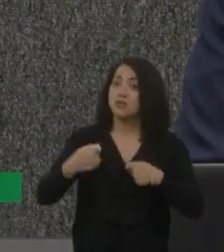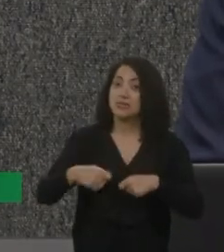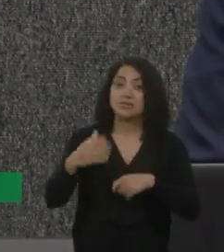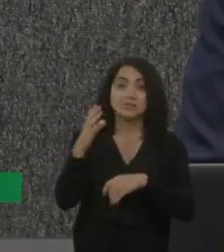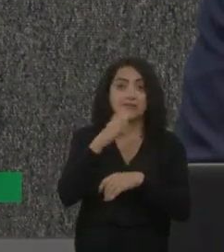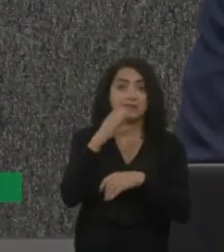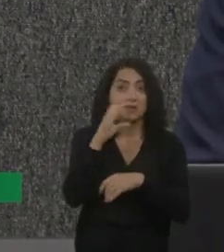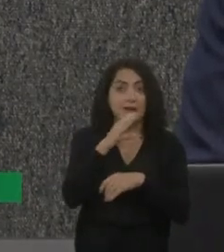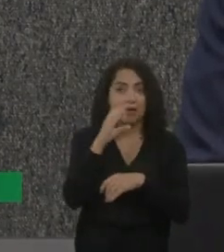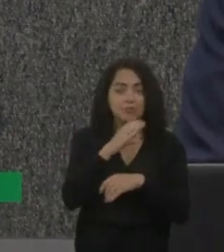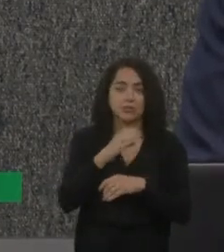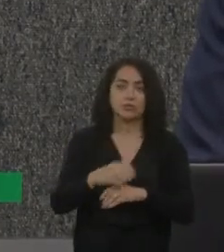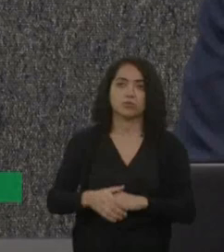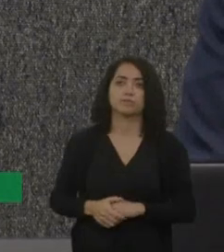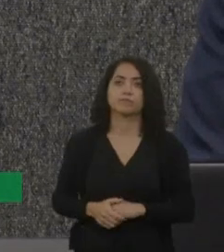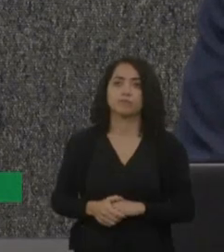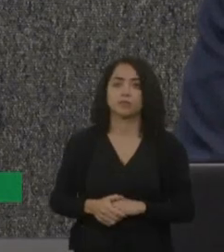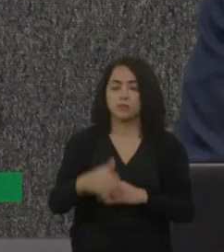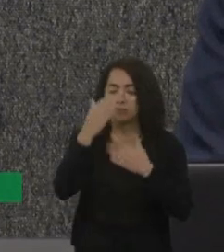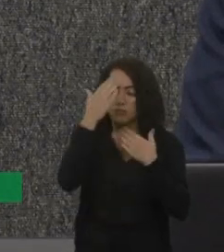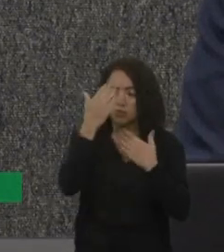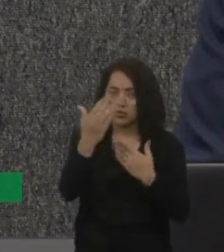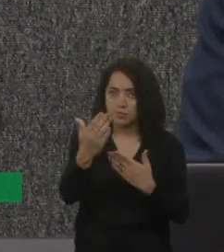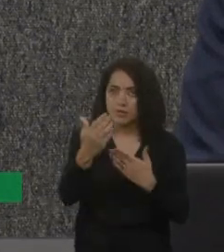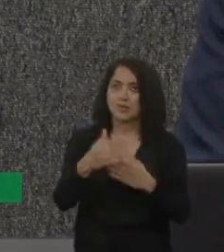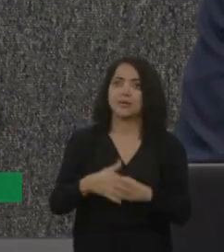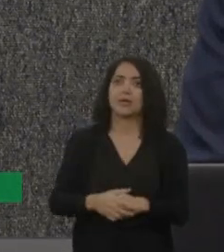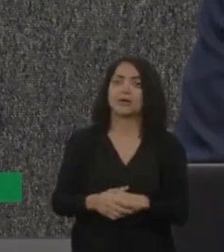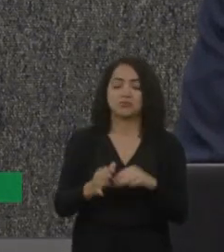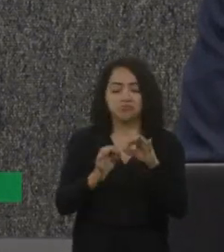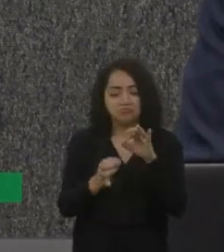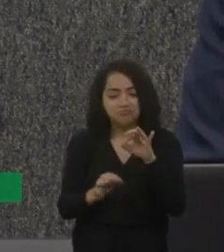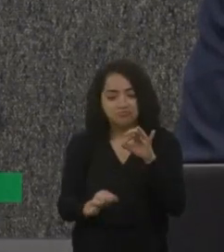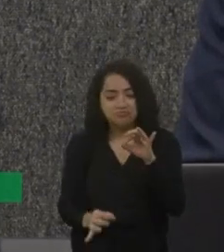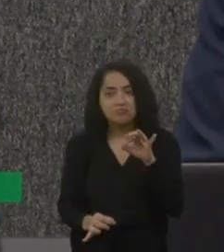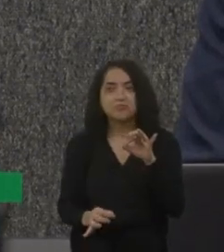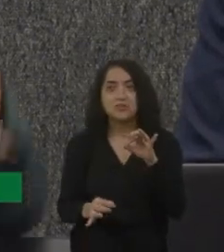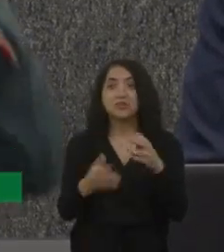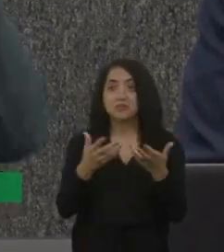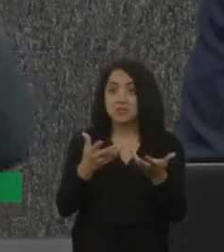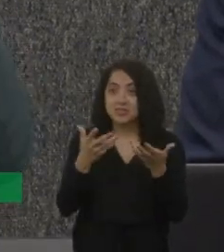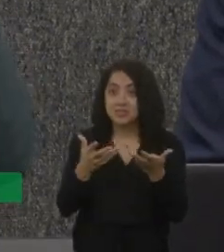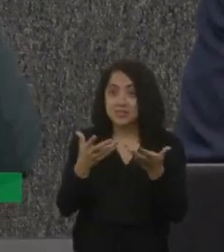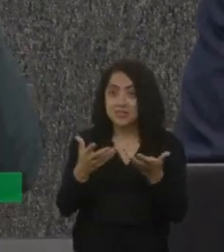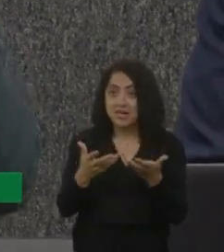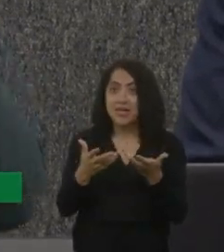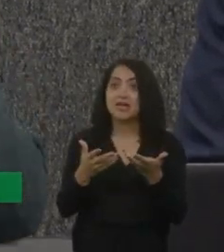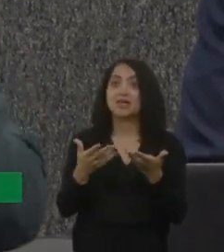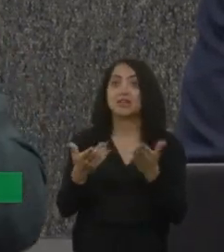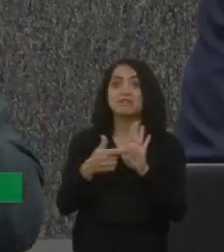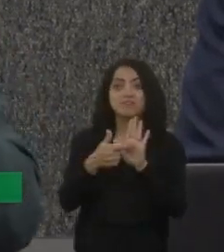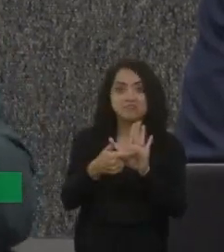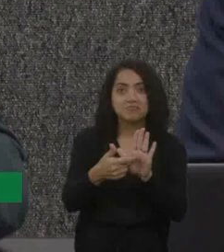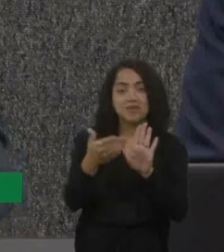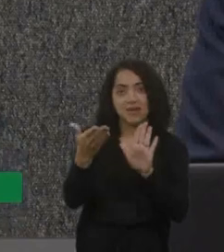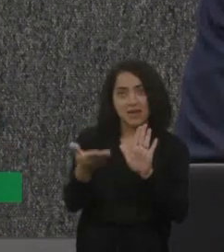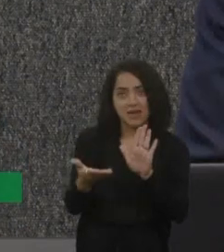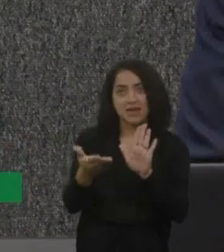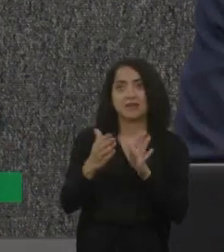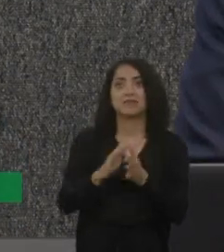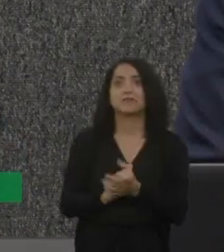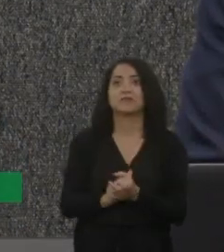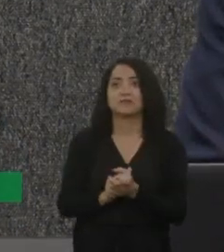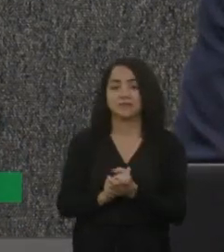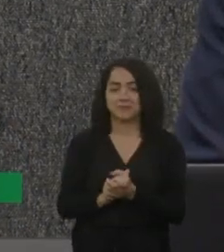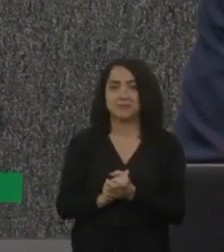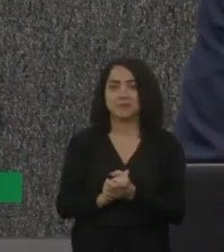agir com rapidez. Muito obrigada. Eu não sei se eu me estendi. Se vocês querem que a Jaqueline apresente rapidamente, fica agora ao encargo